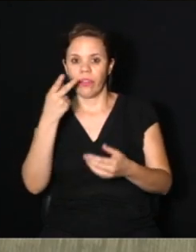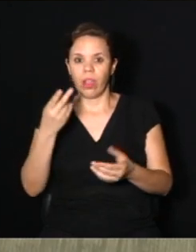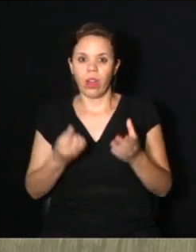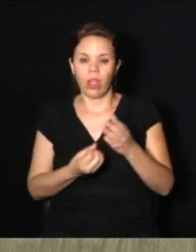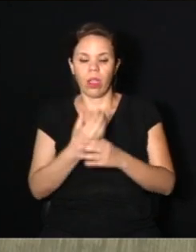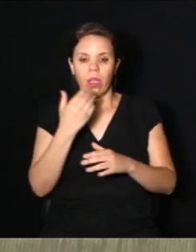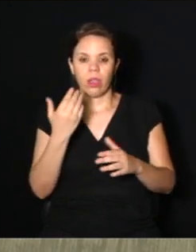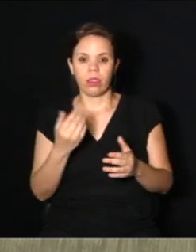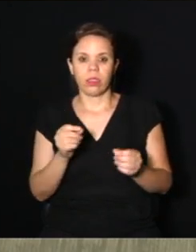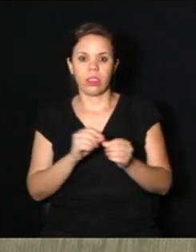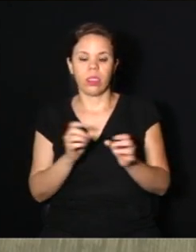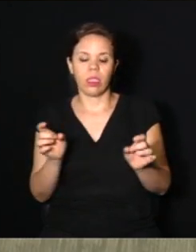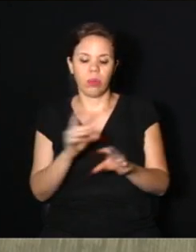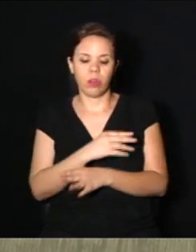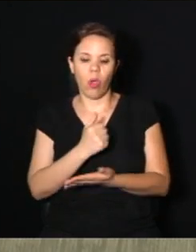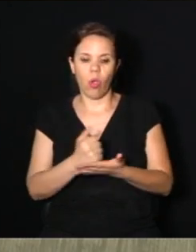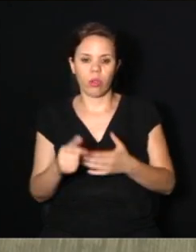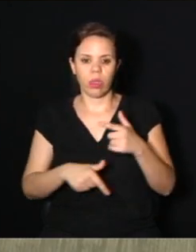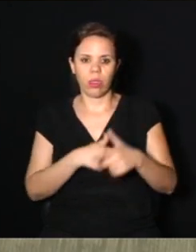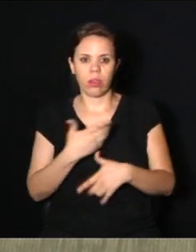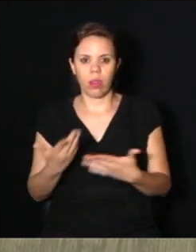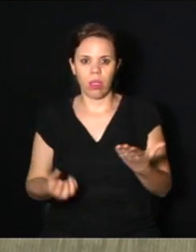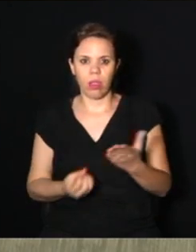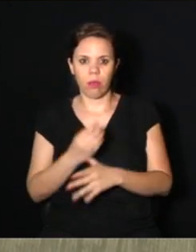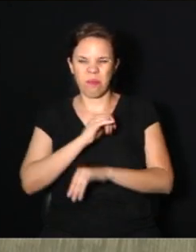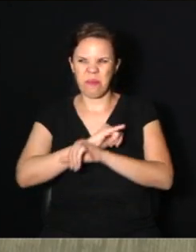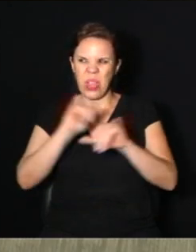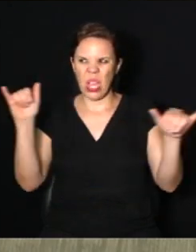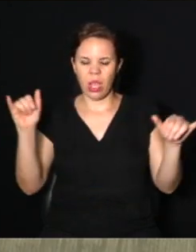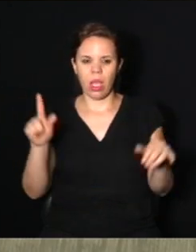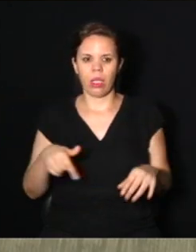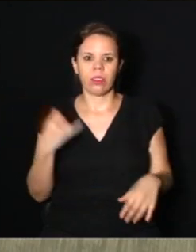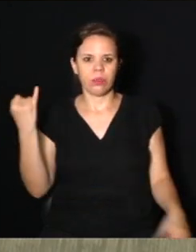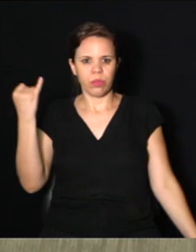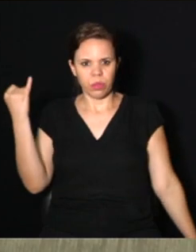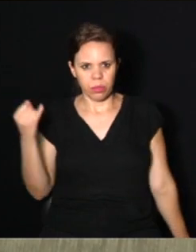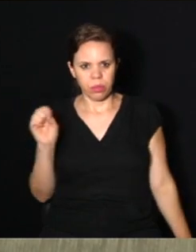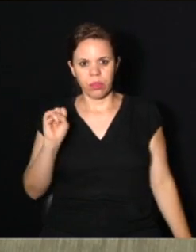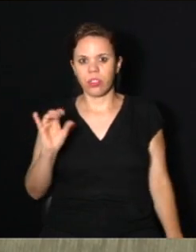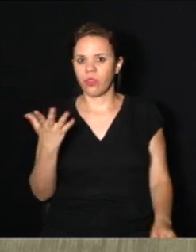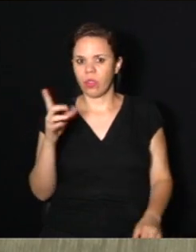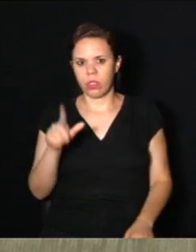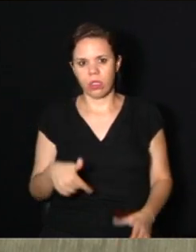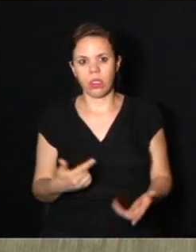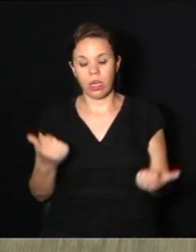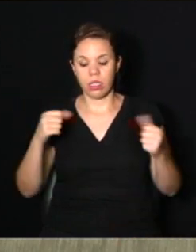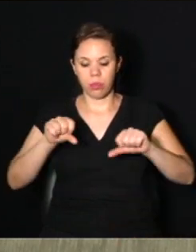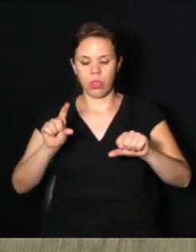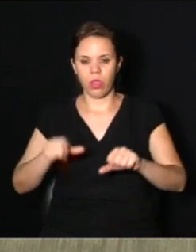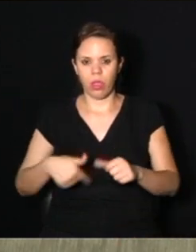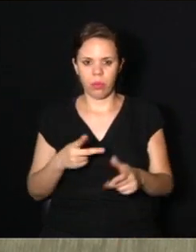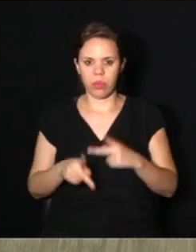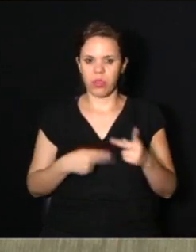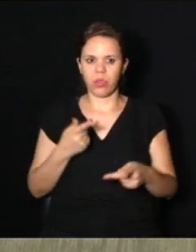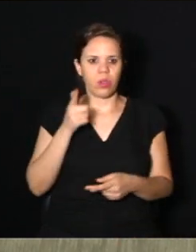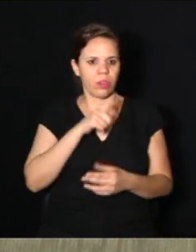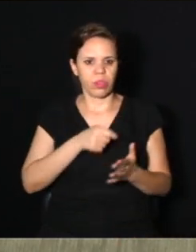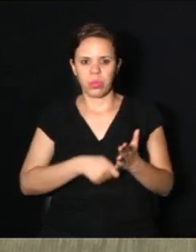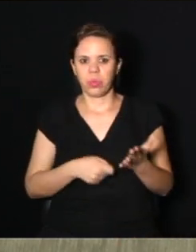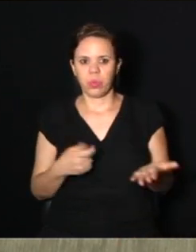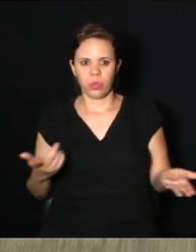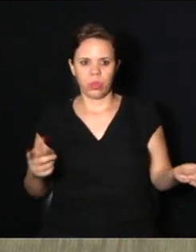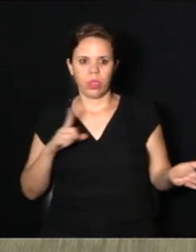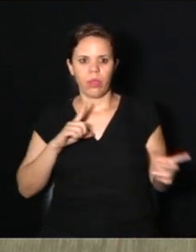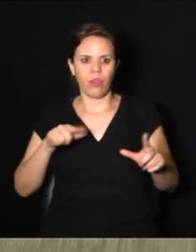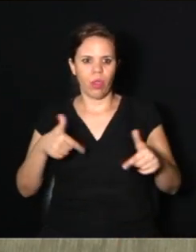aviso prévio. Isso criou um alarde. E foi importante o alarde, se não fosse o alarde, seria pior a situação. Nós tivemos o